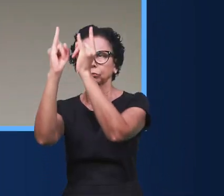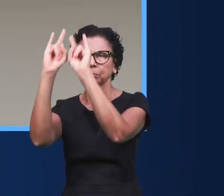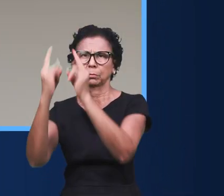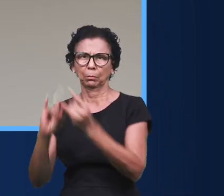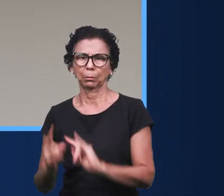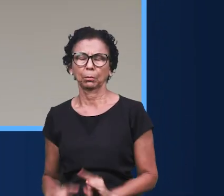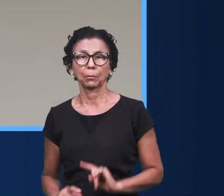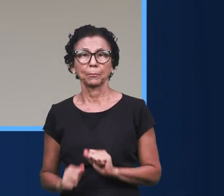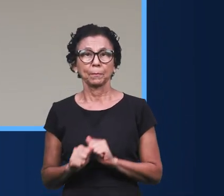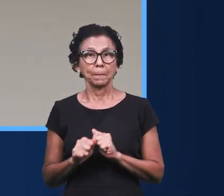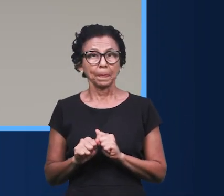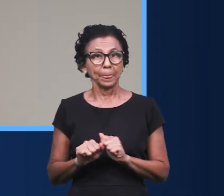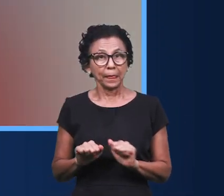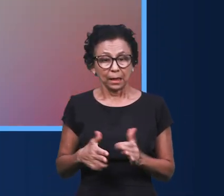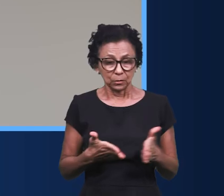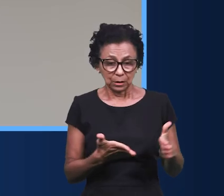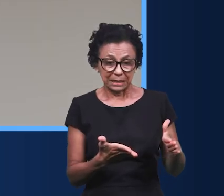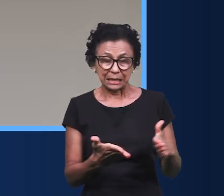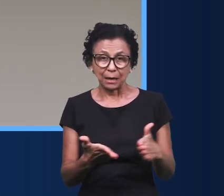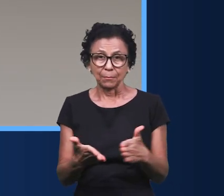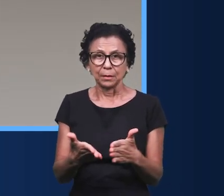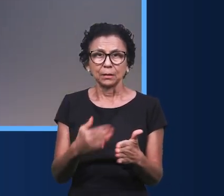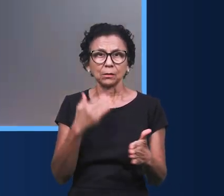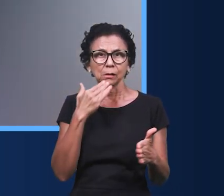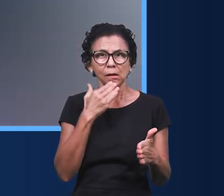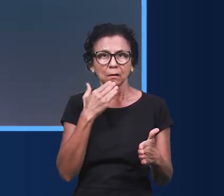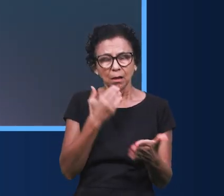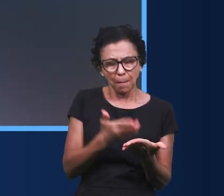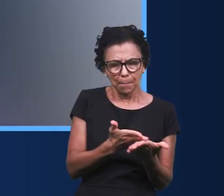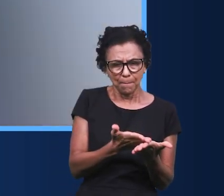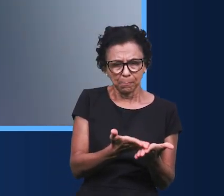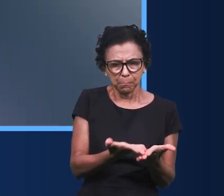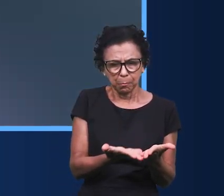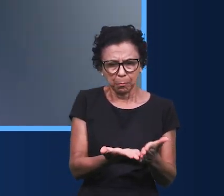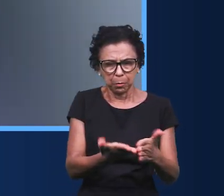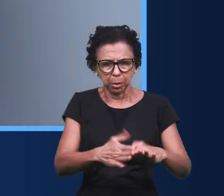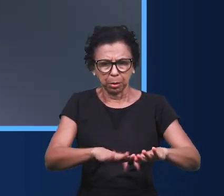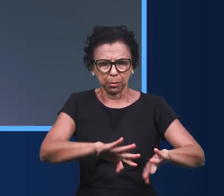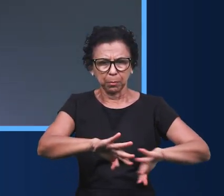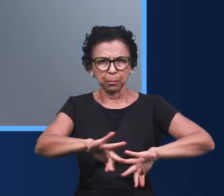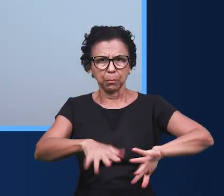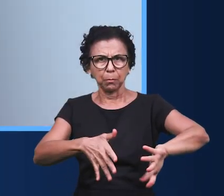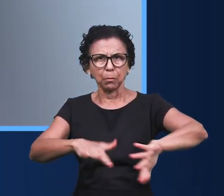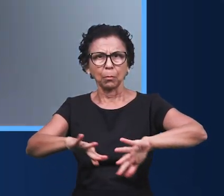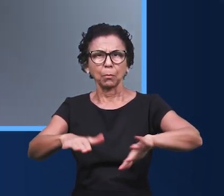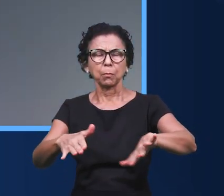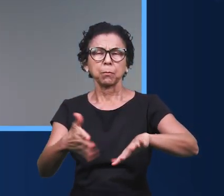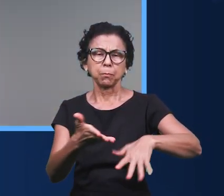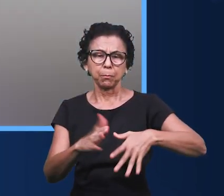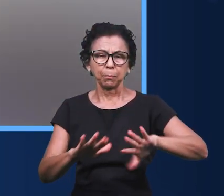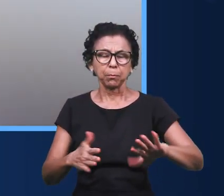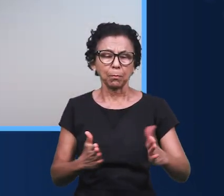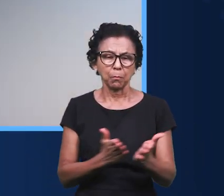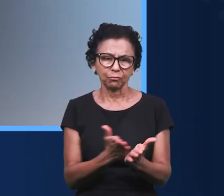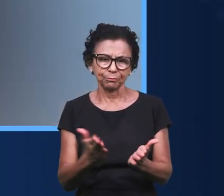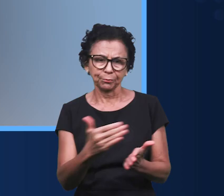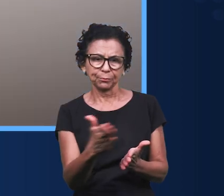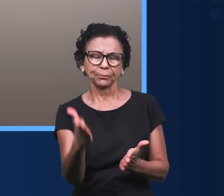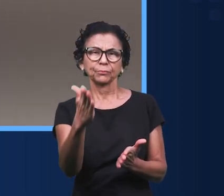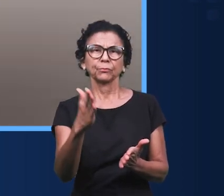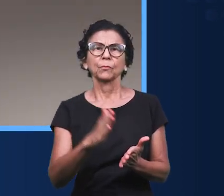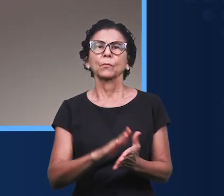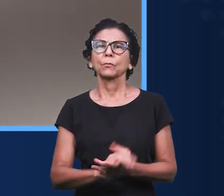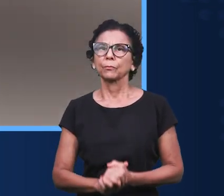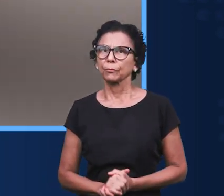O número de mortos subiu para mais de 2.000 pessoas. A junta militar que governa o país informou que mais